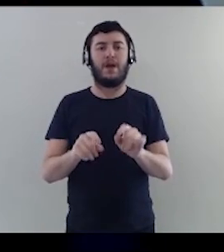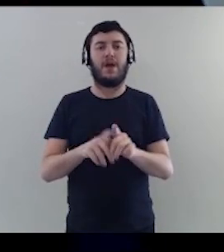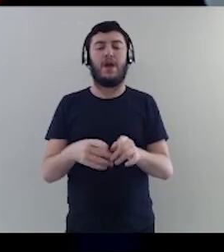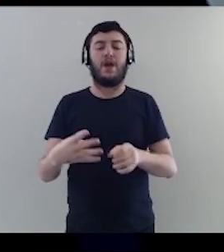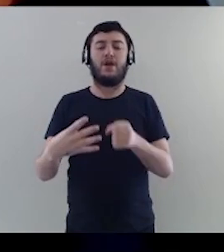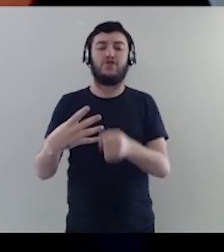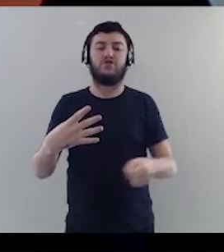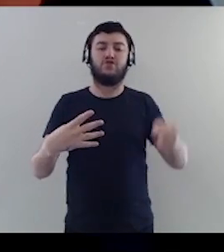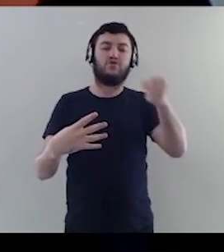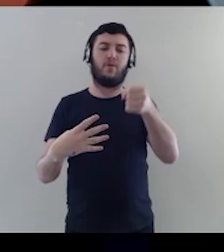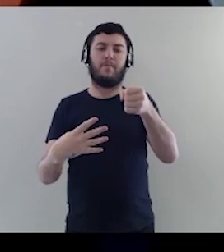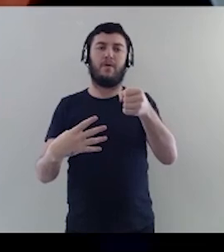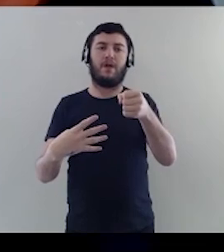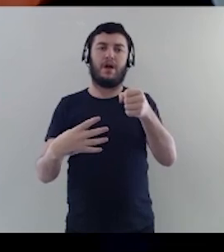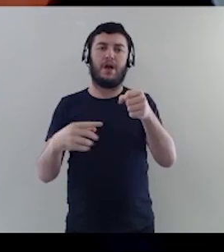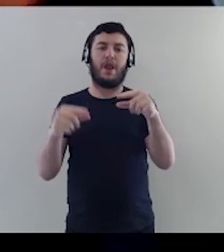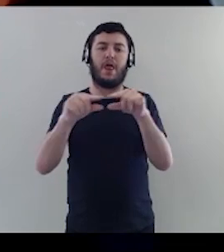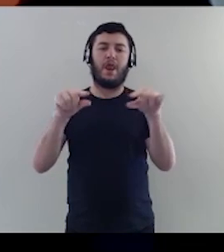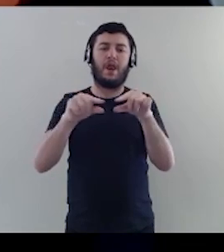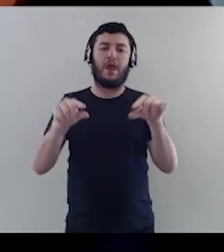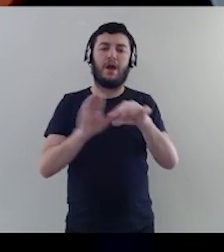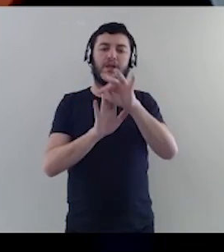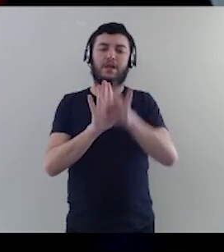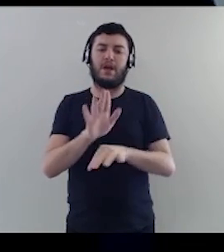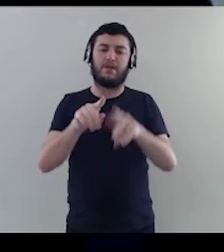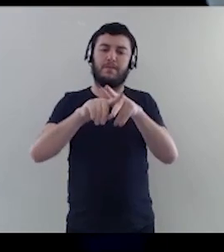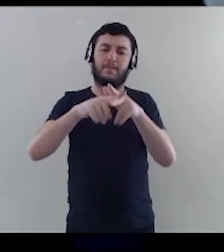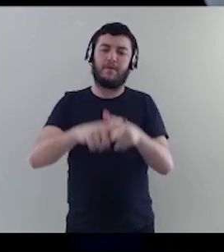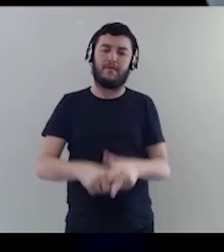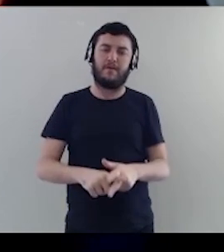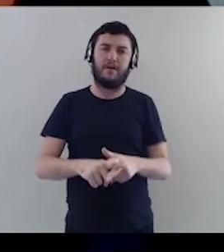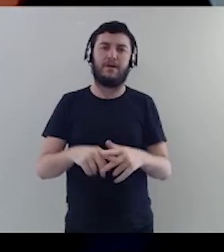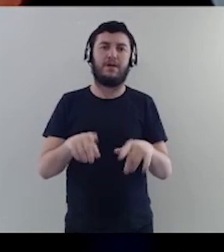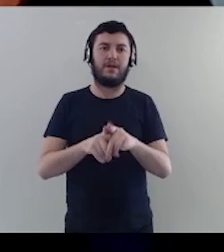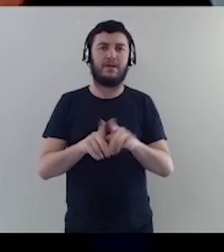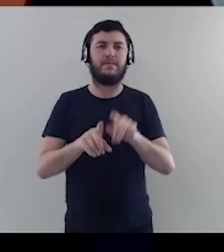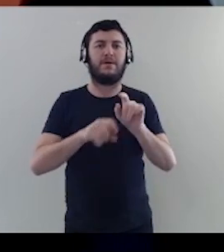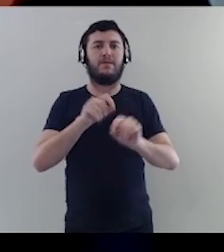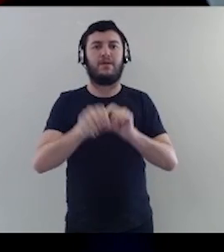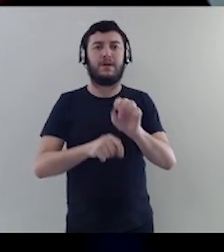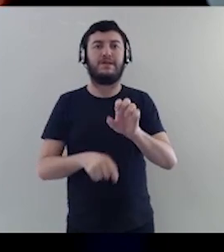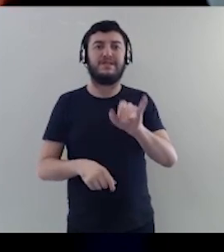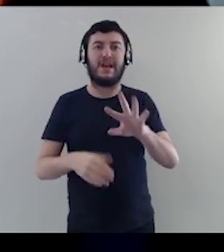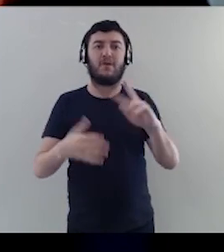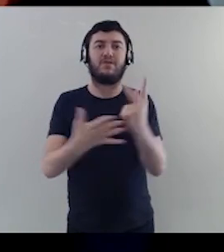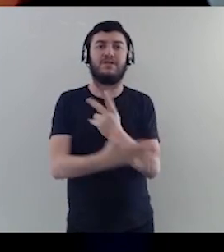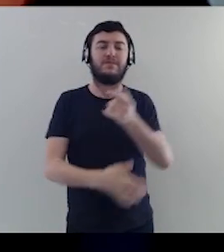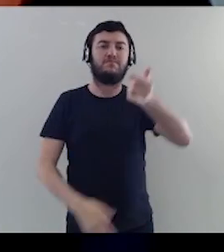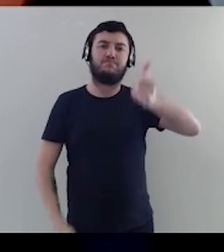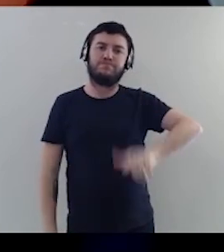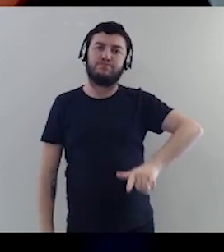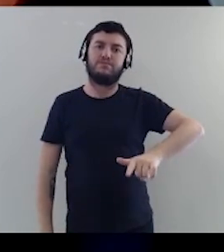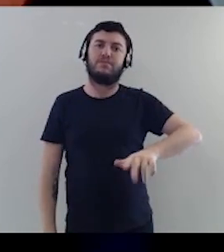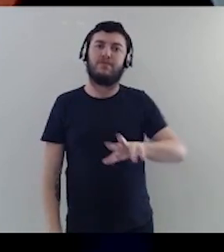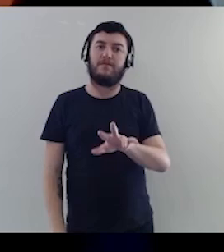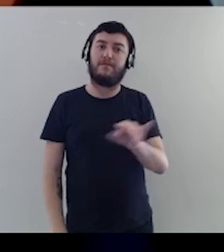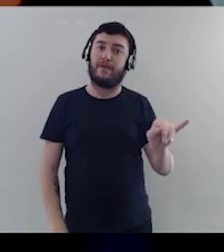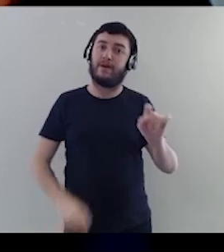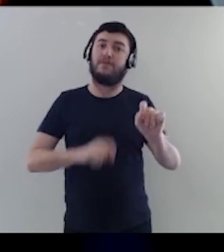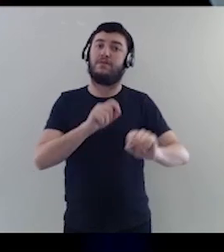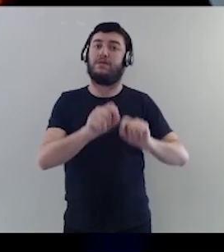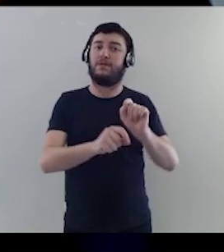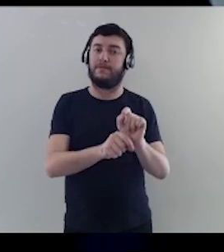de jurisprudência pacificada ou de tese adotada em julgamento de casos repetitivos observará a necessidade